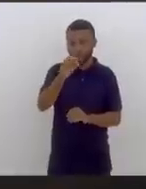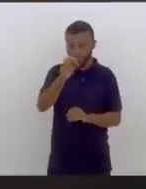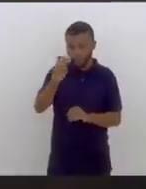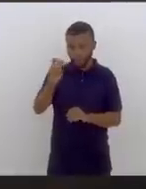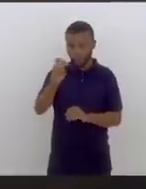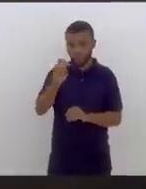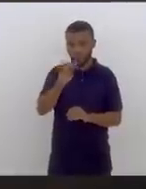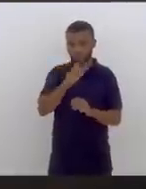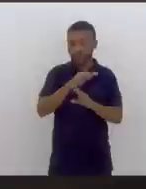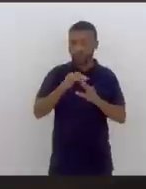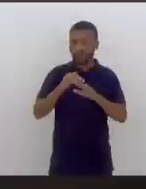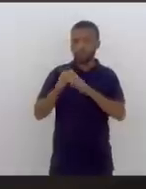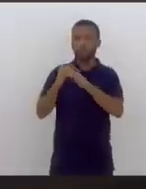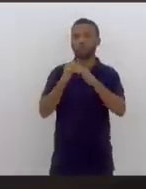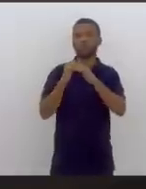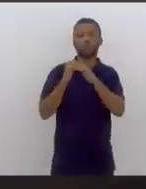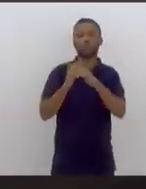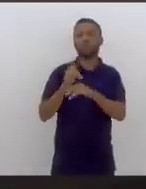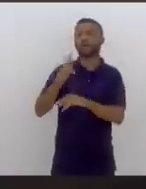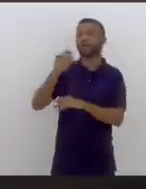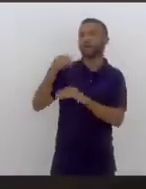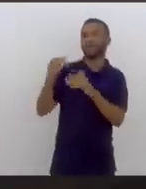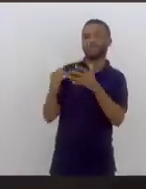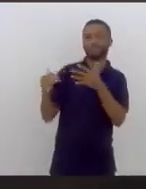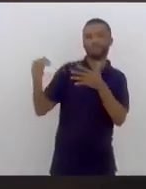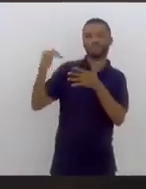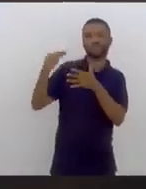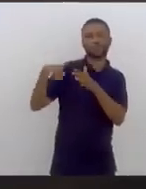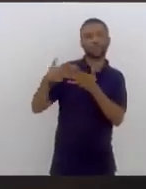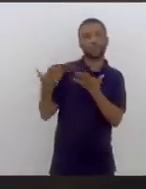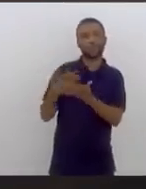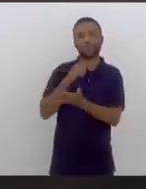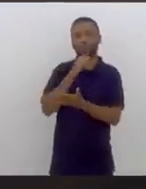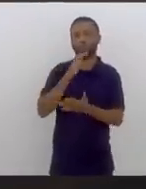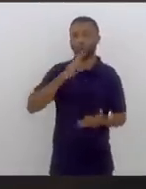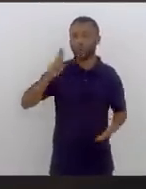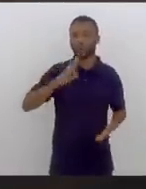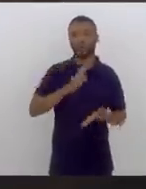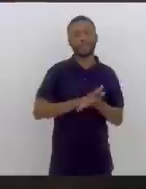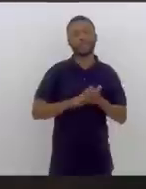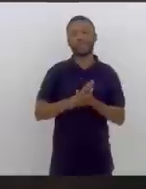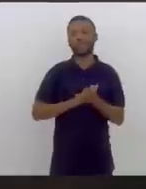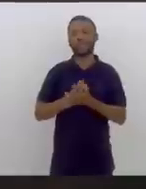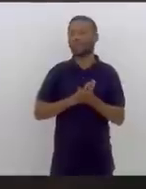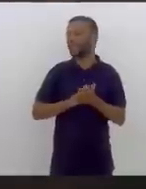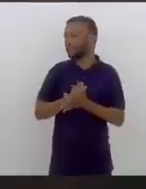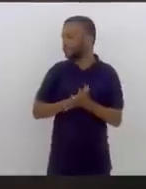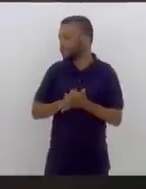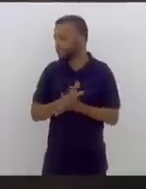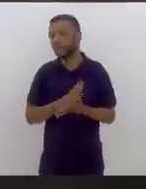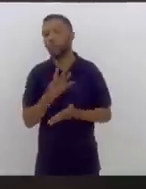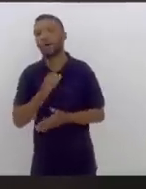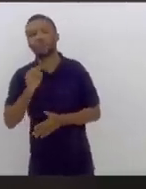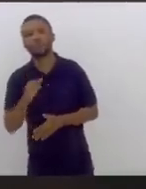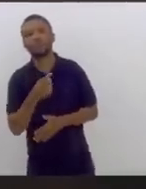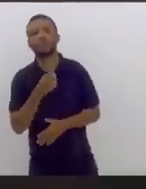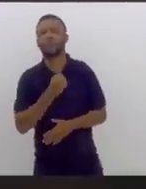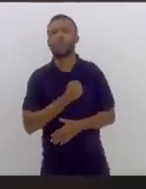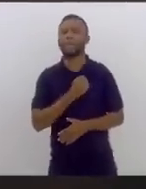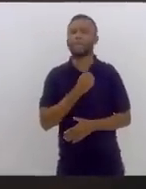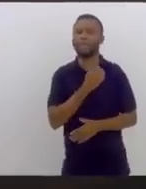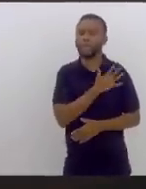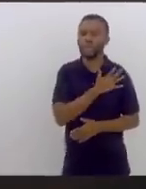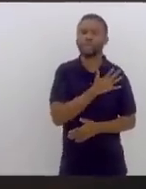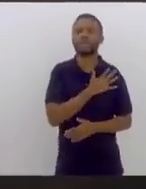inflacionária Quem criou agran até hoje a gente não tive resposta porque para um coronel 4 mil e pouco reais